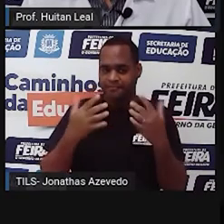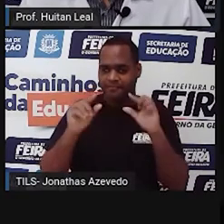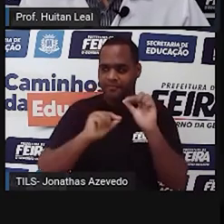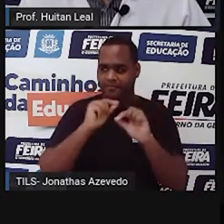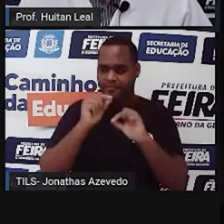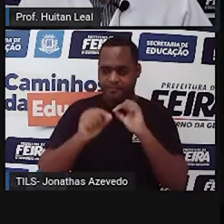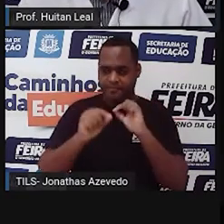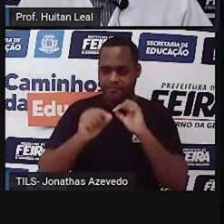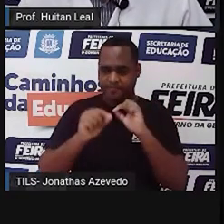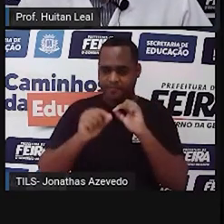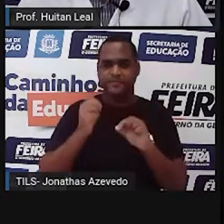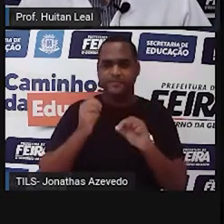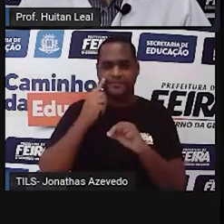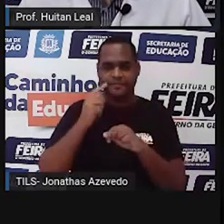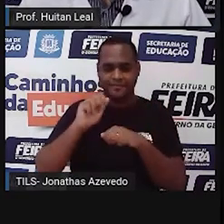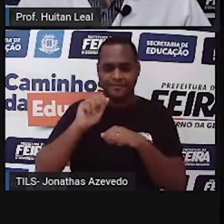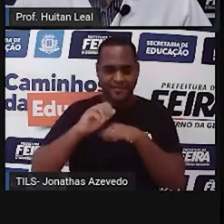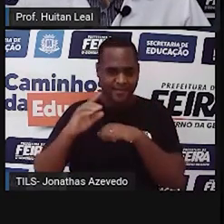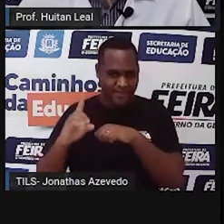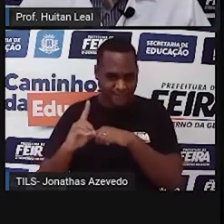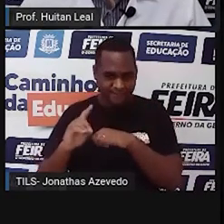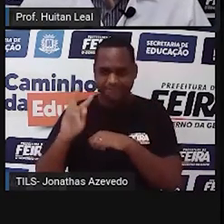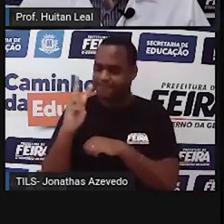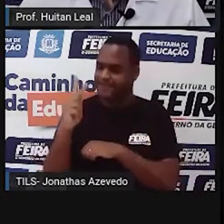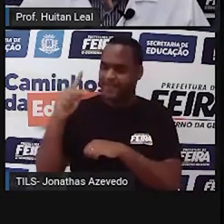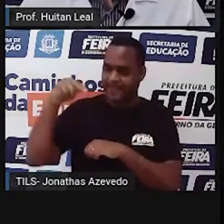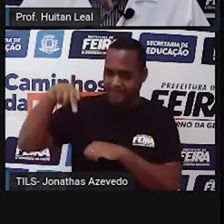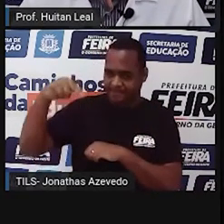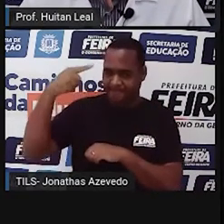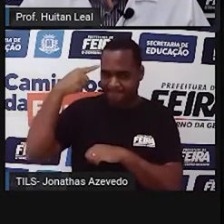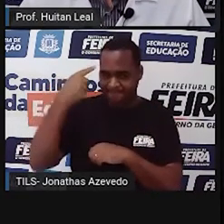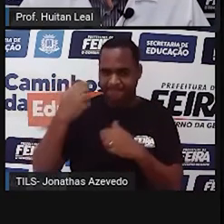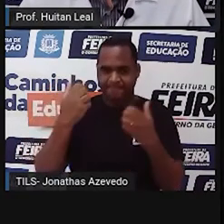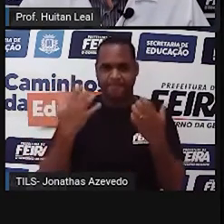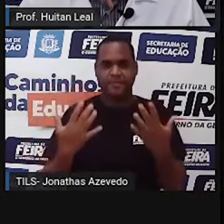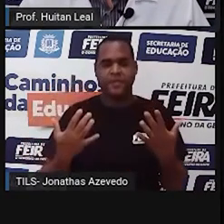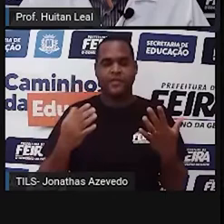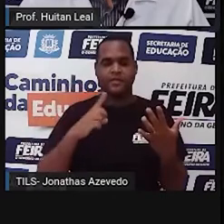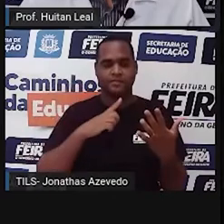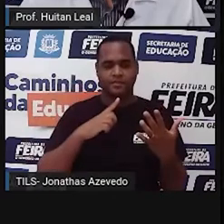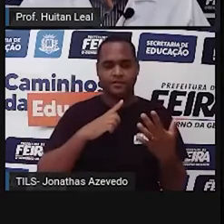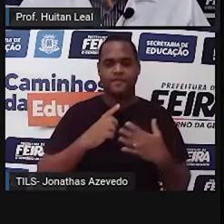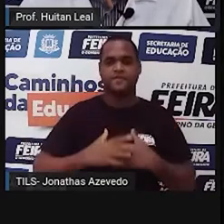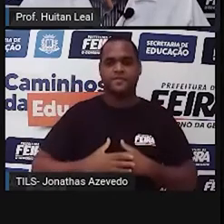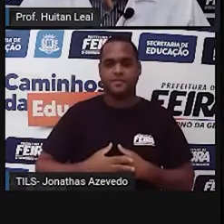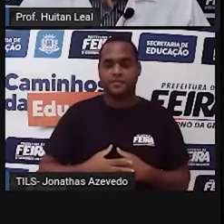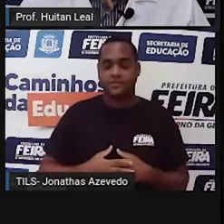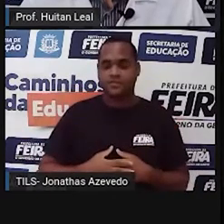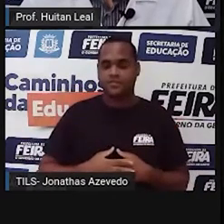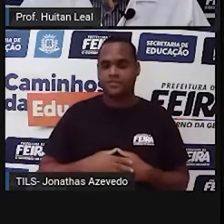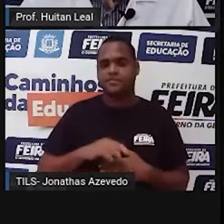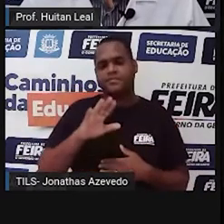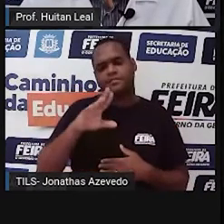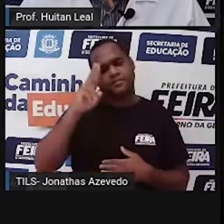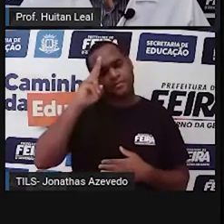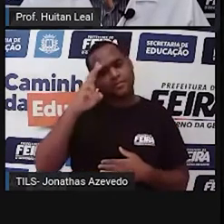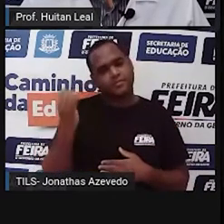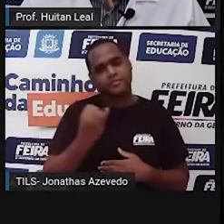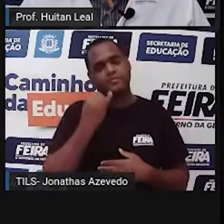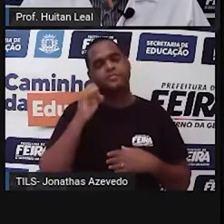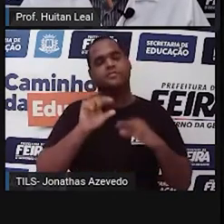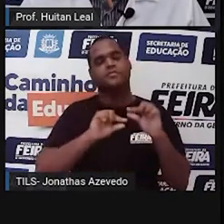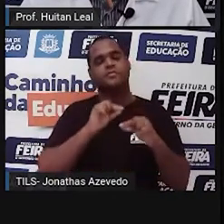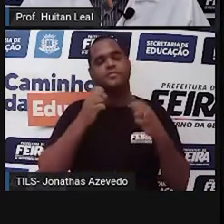dos advérbios nas histórias em quadrinhos, né? Então vamos também relembrar o